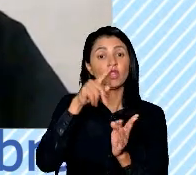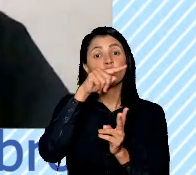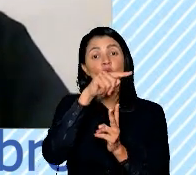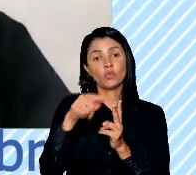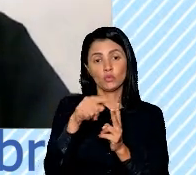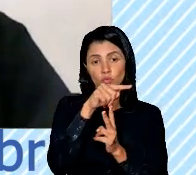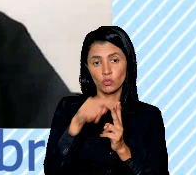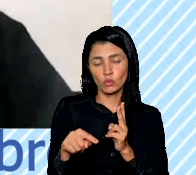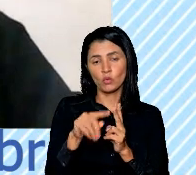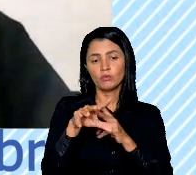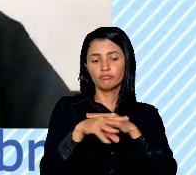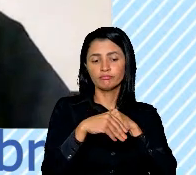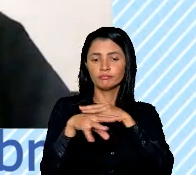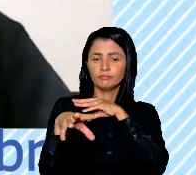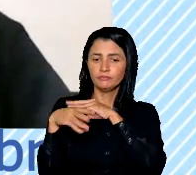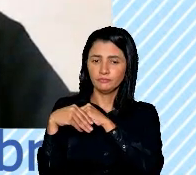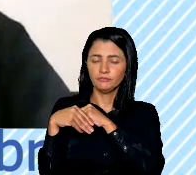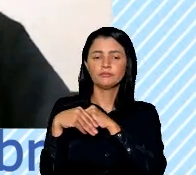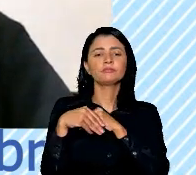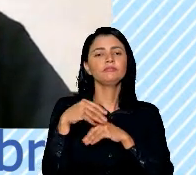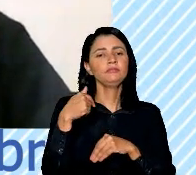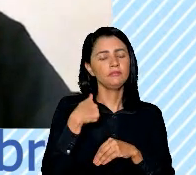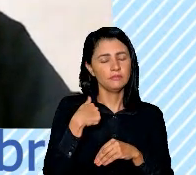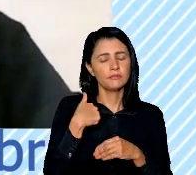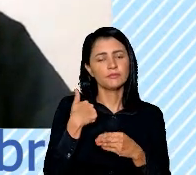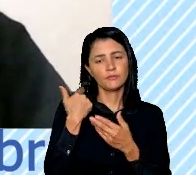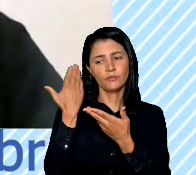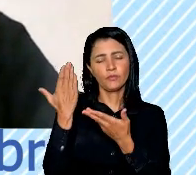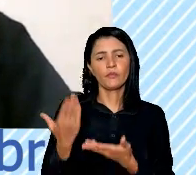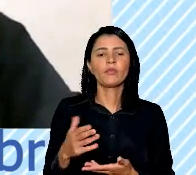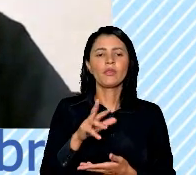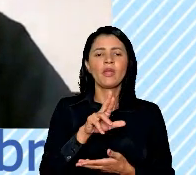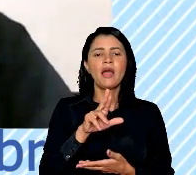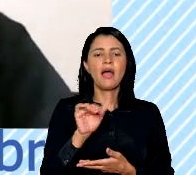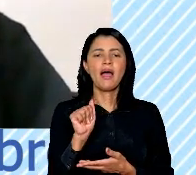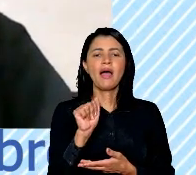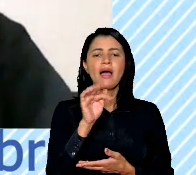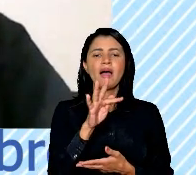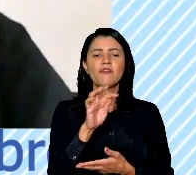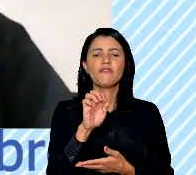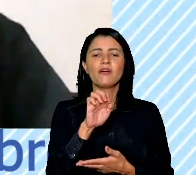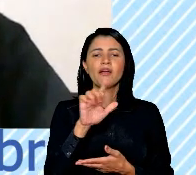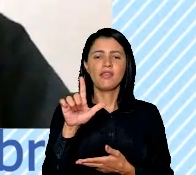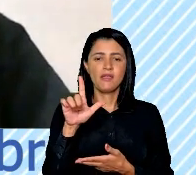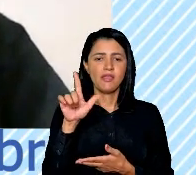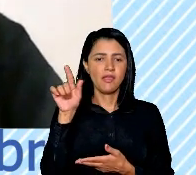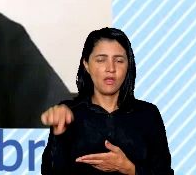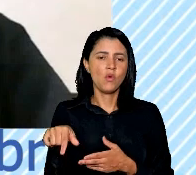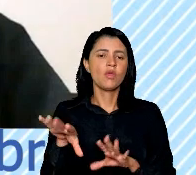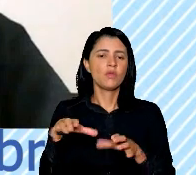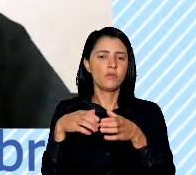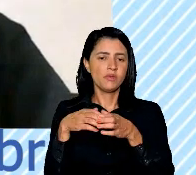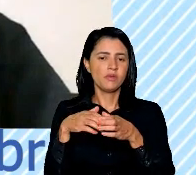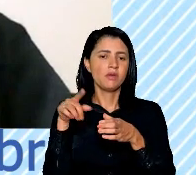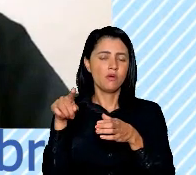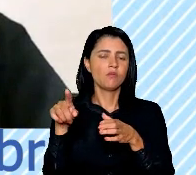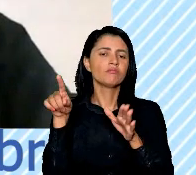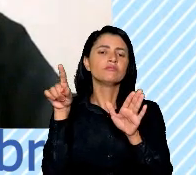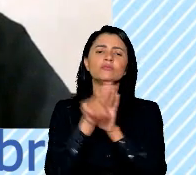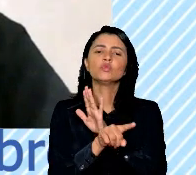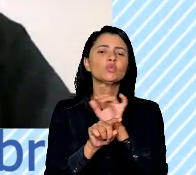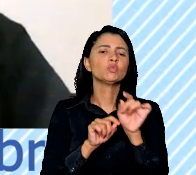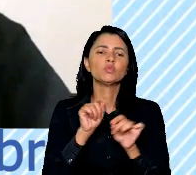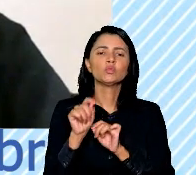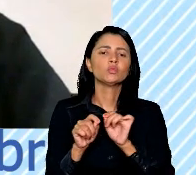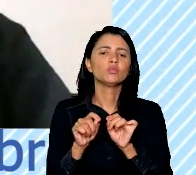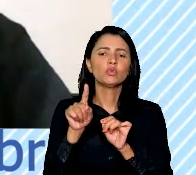são complementares, né? Que o Rafael Rios Ribeiro, que é da comissão, ele pergunta o que